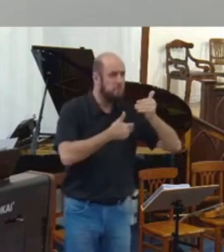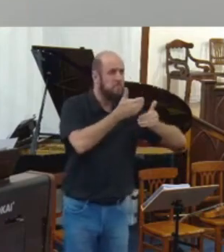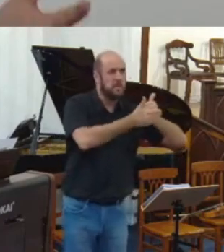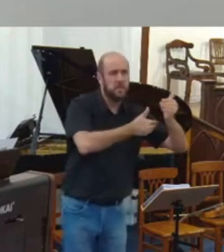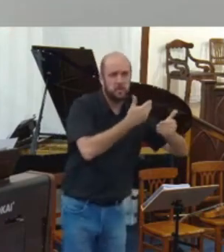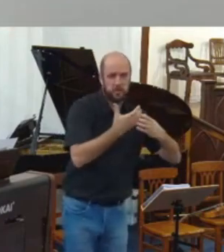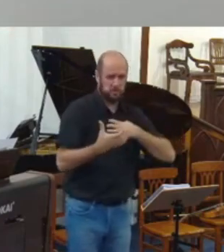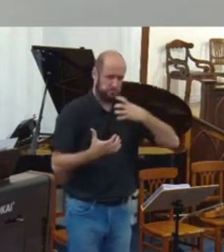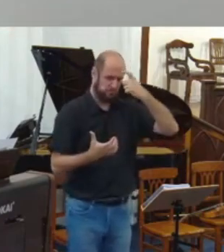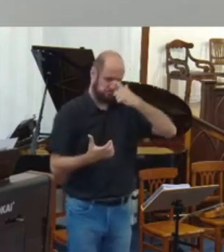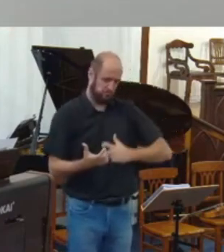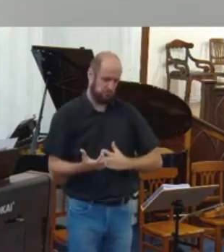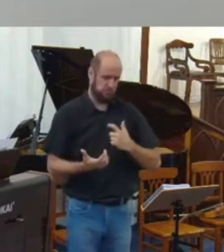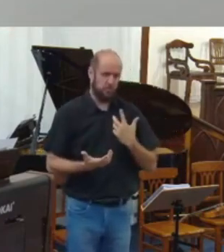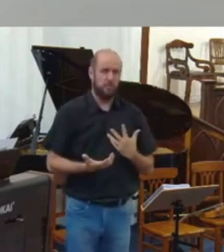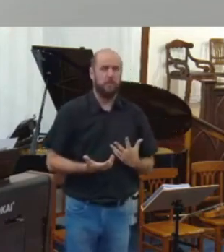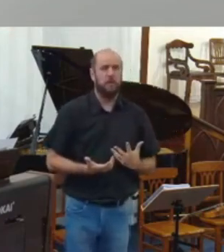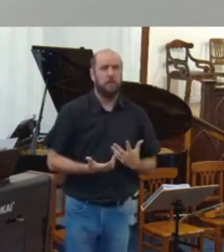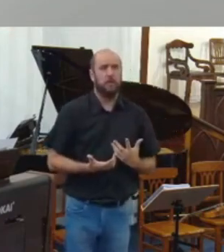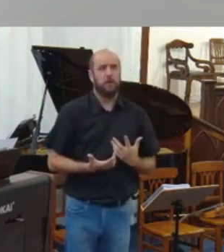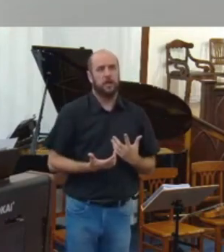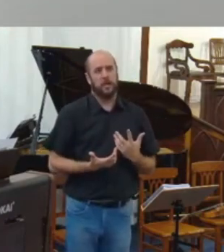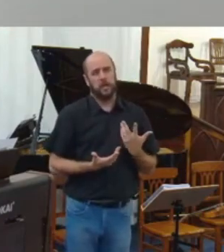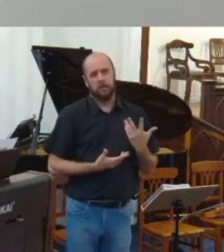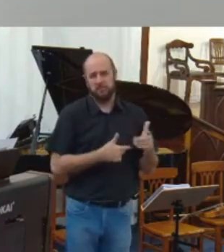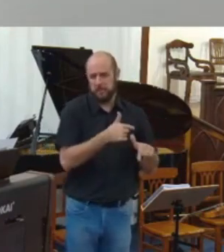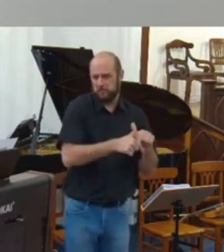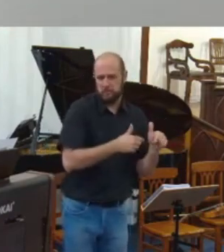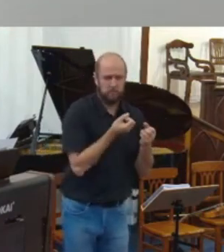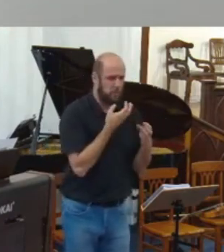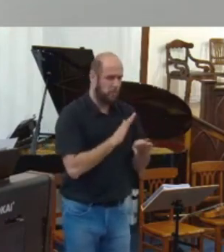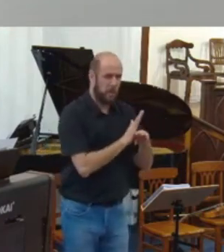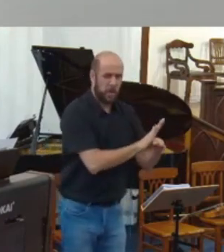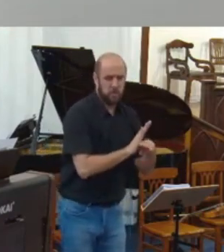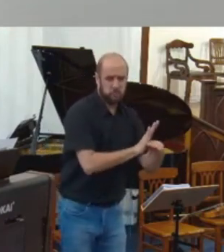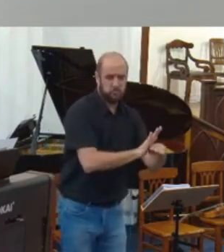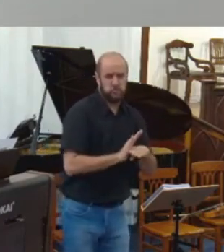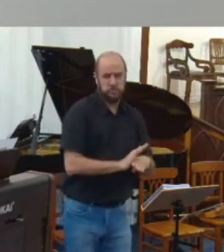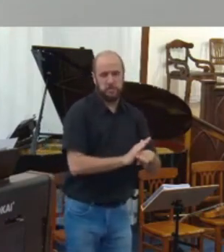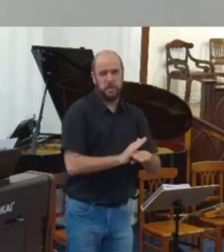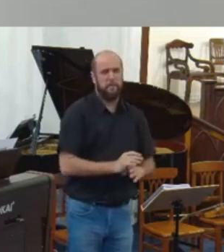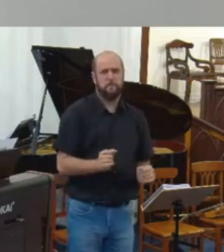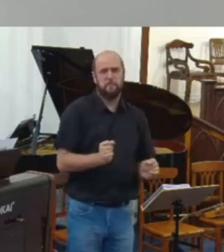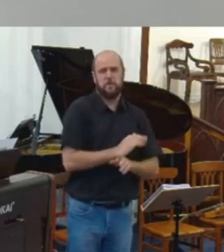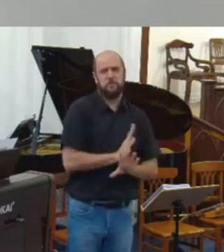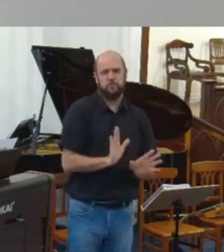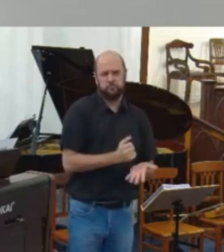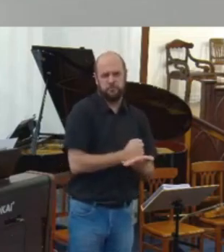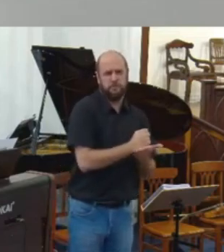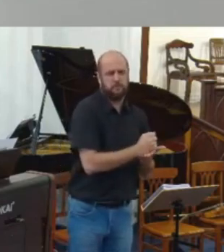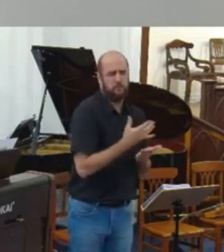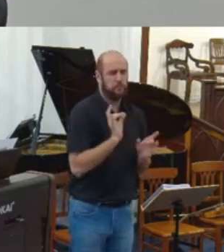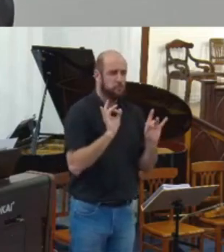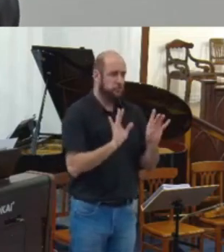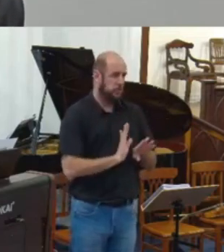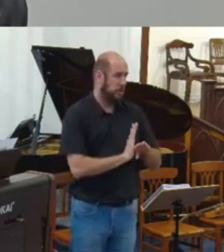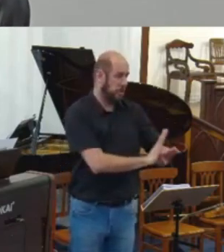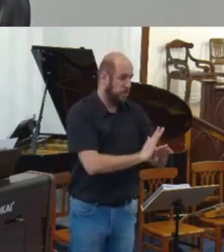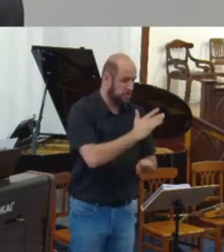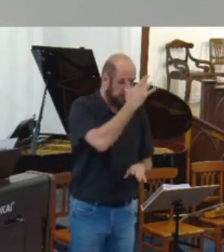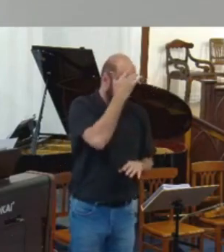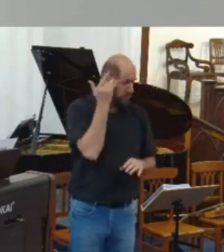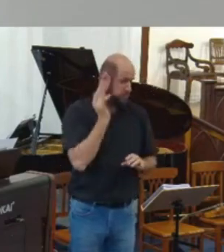melhoradas de comportamento, e começam a fazer boas obras, e pensam que então elas podem, fazendo boas